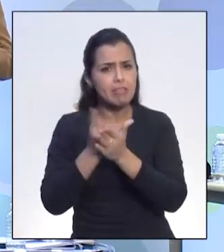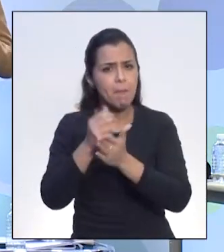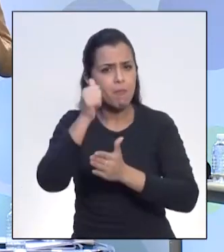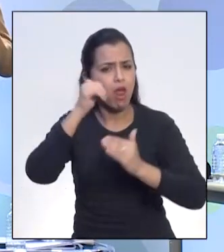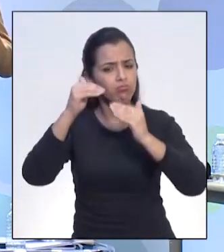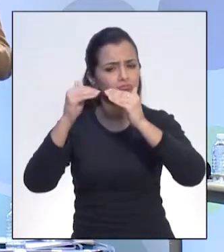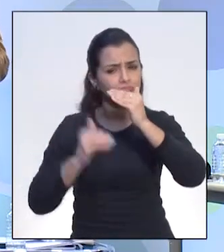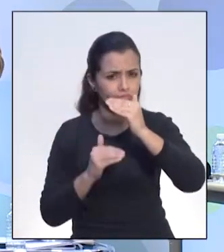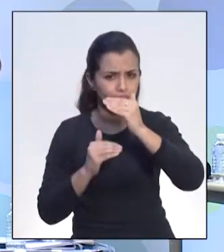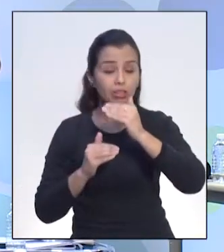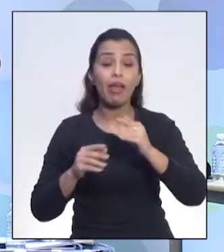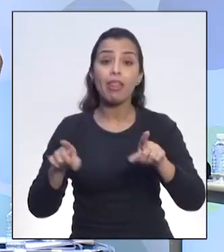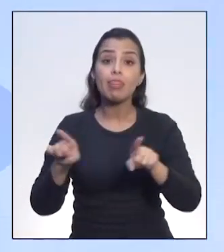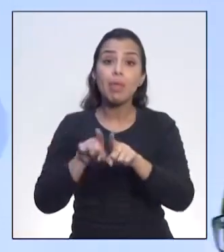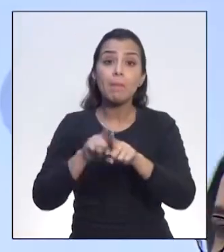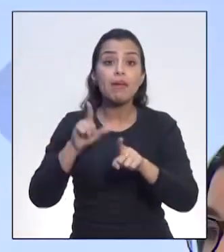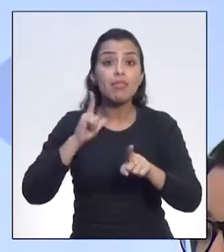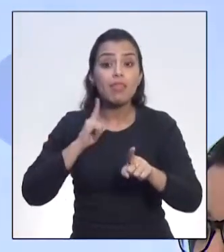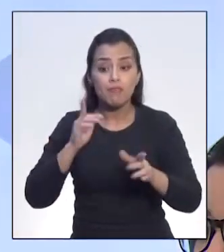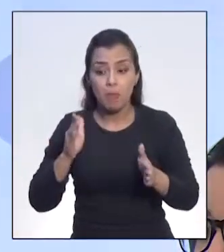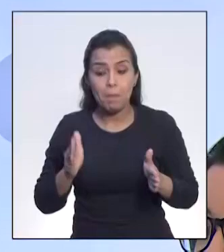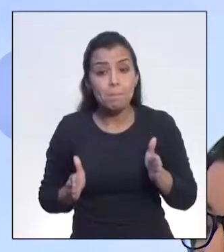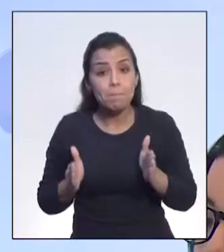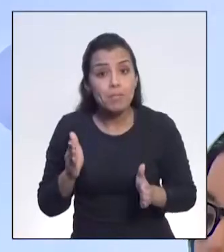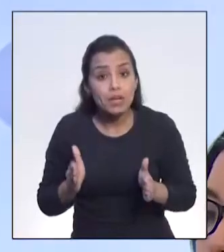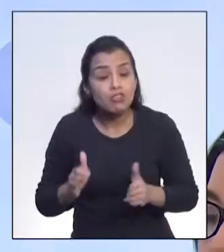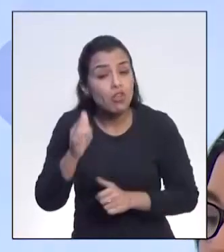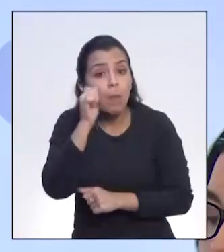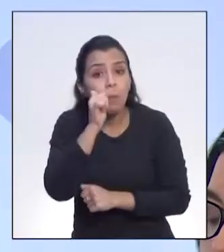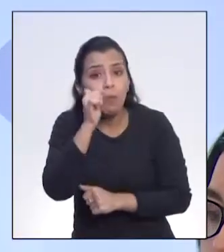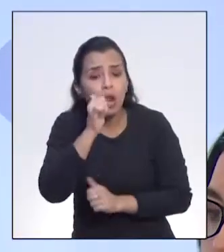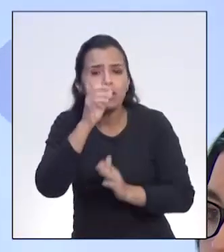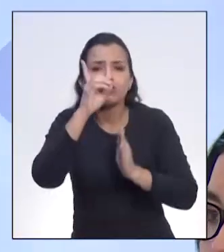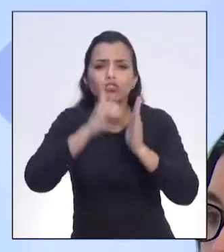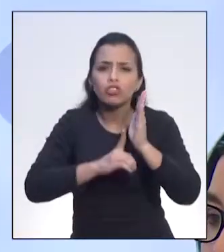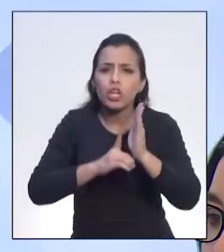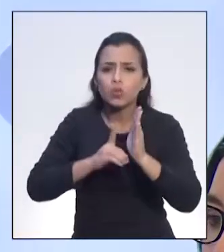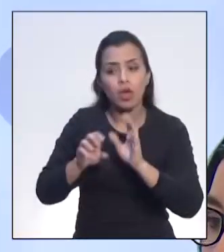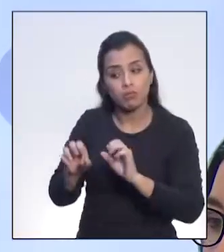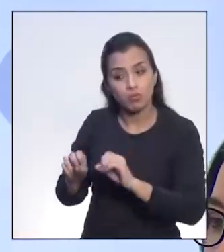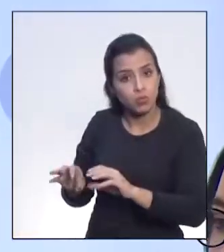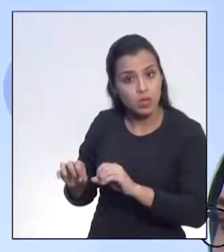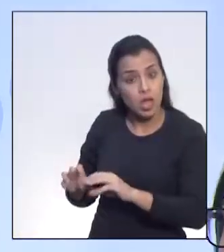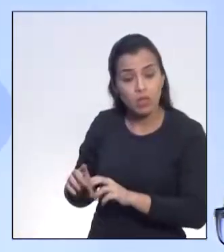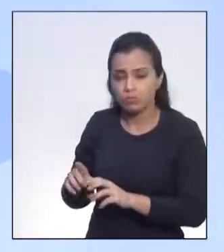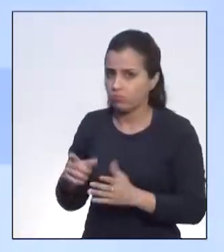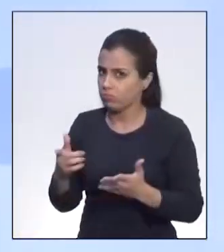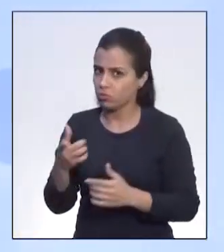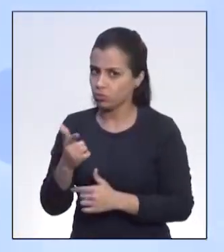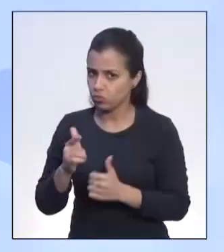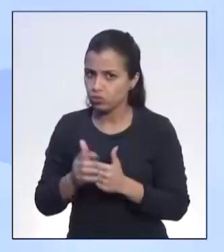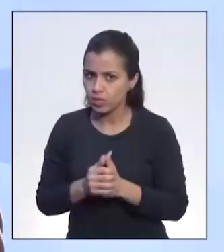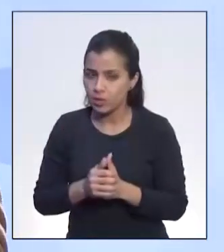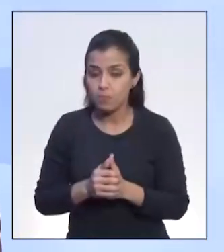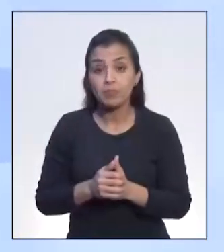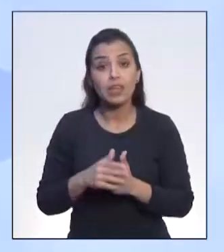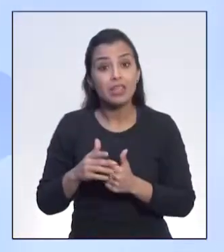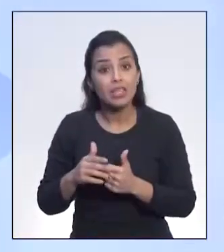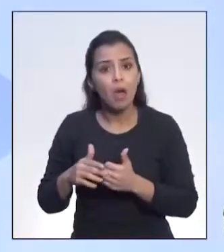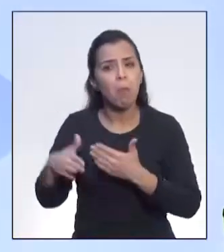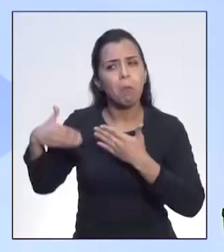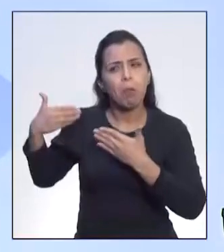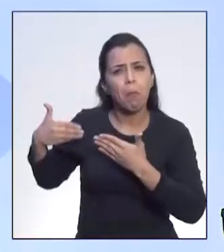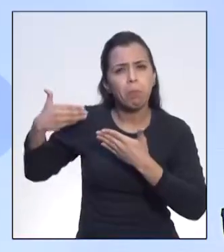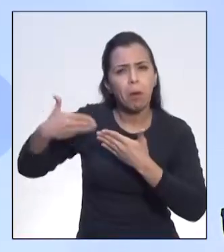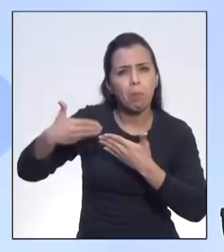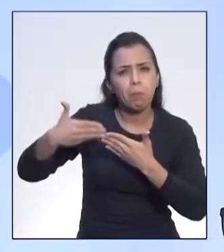Nós passamos por um período imperial, em que as mulheres não tinham direito à educação. Nós só conquistamos o direito à